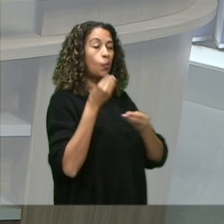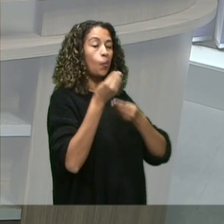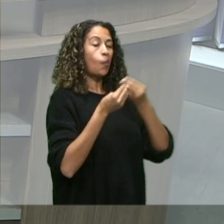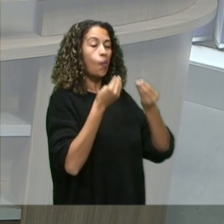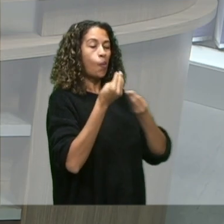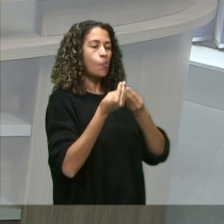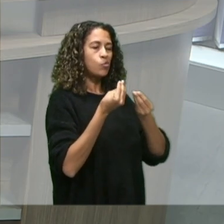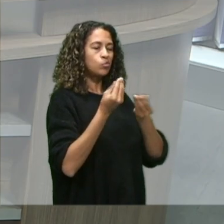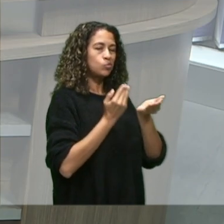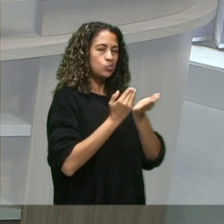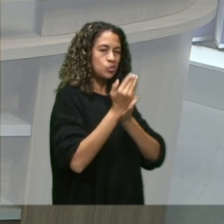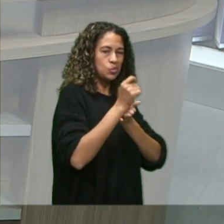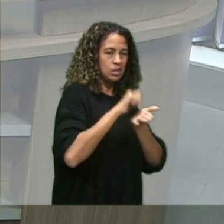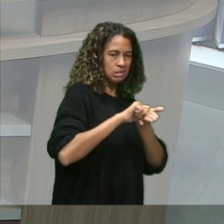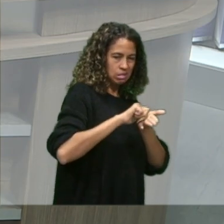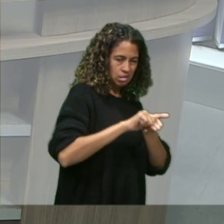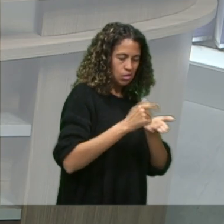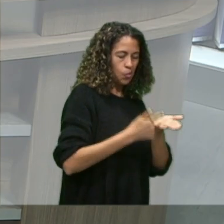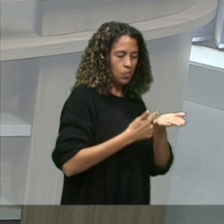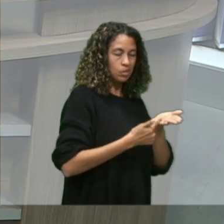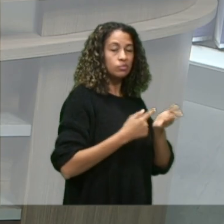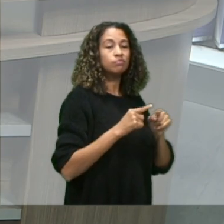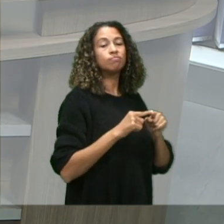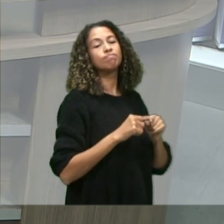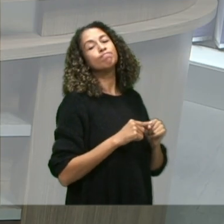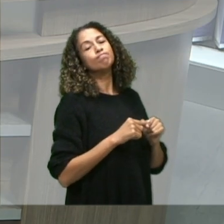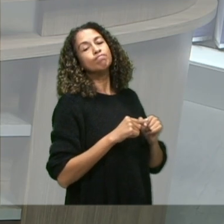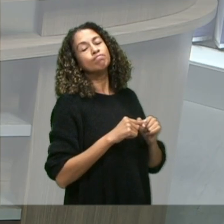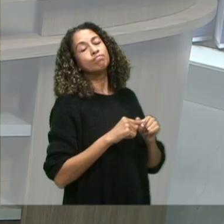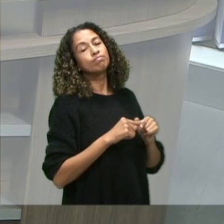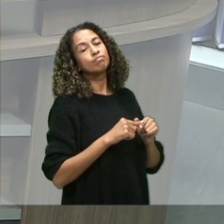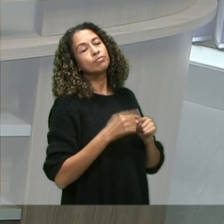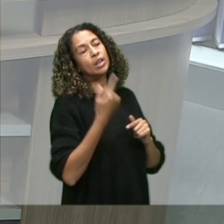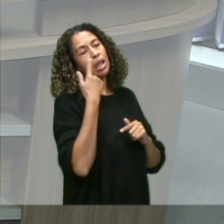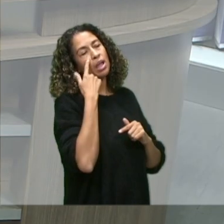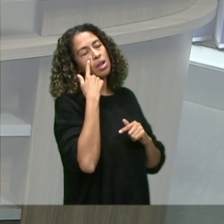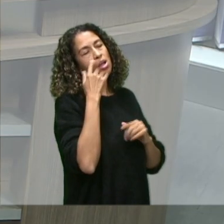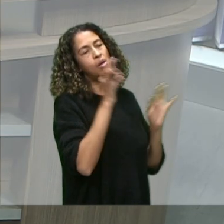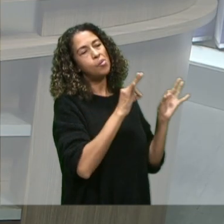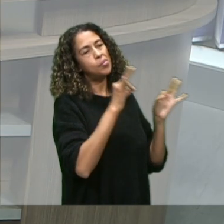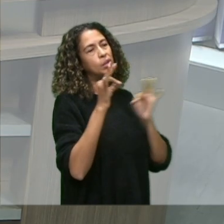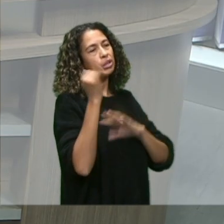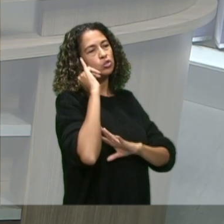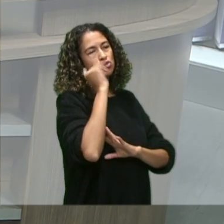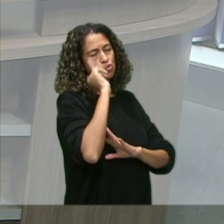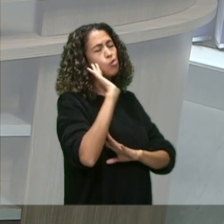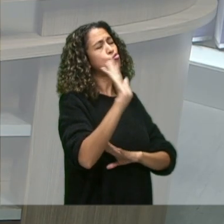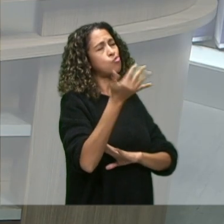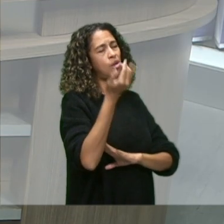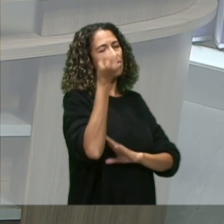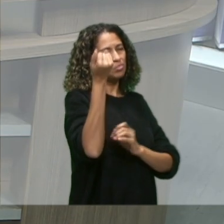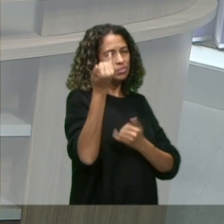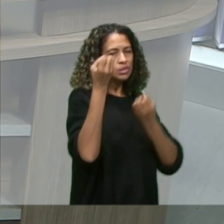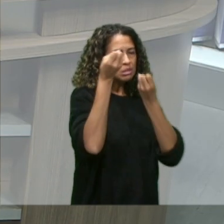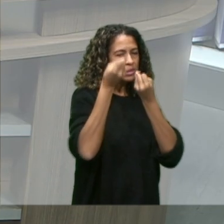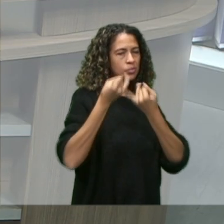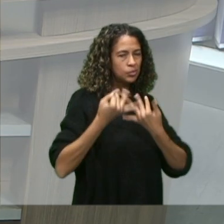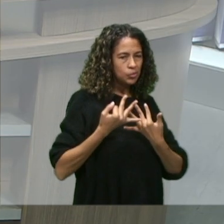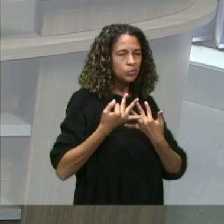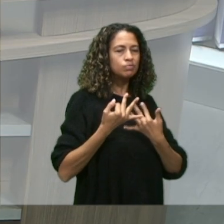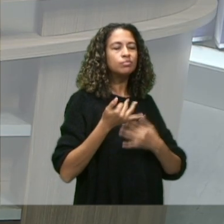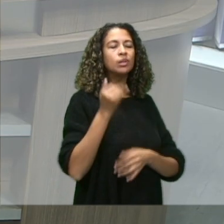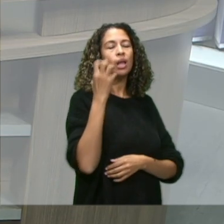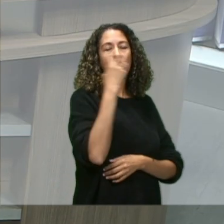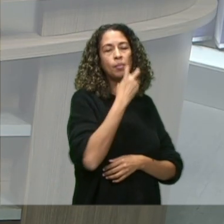você chegou na escrita do livro, ouvindo as histórias, enfim, que você já me contou, né, que é tudo história oral dos